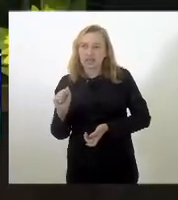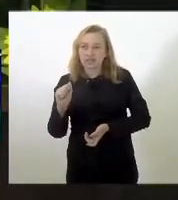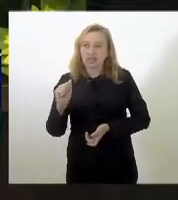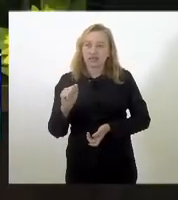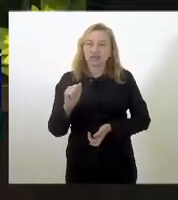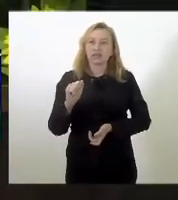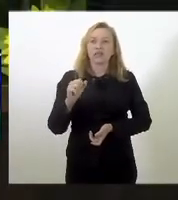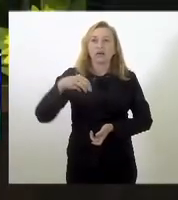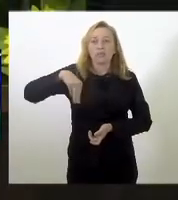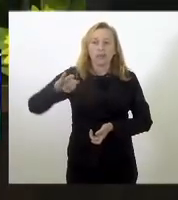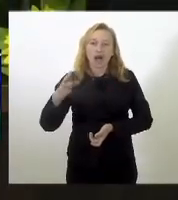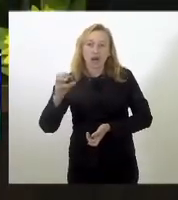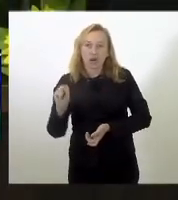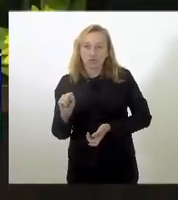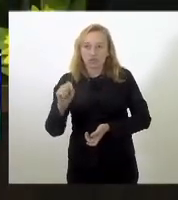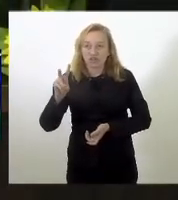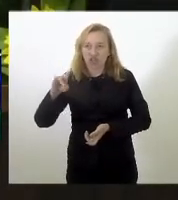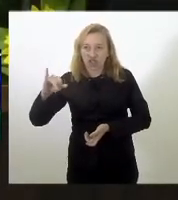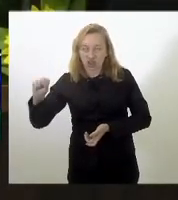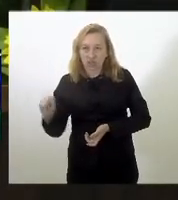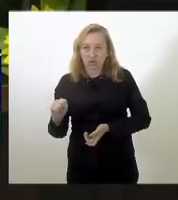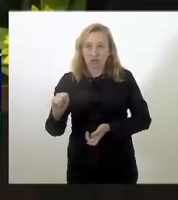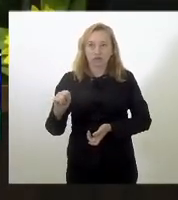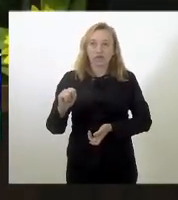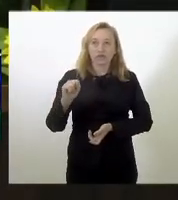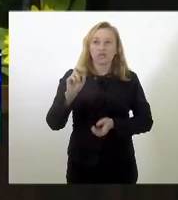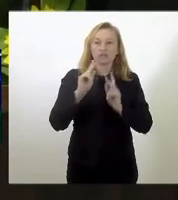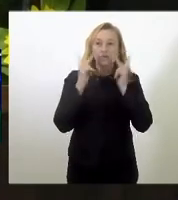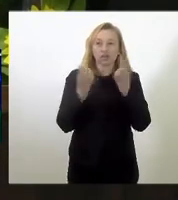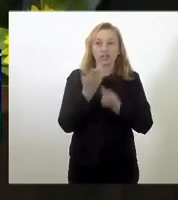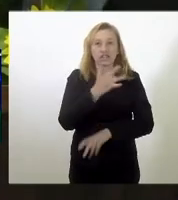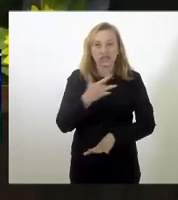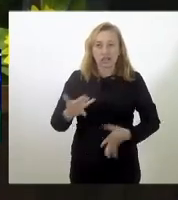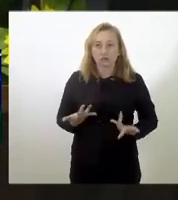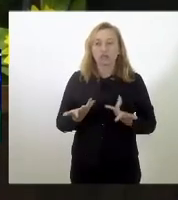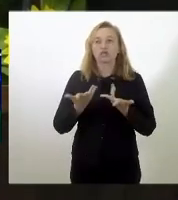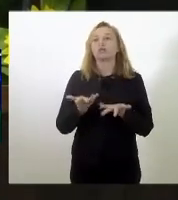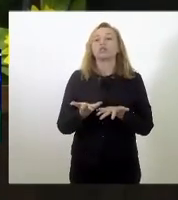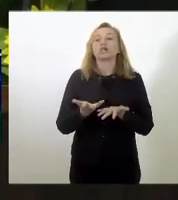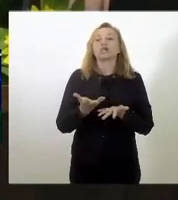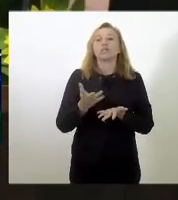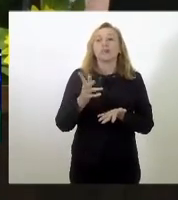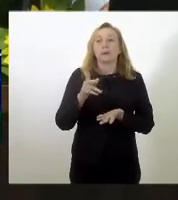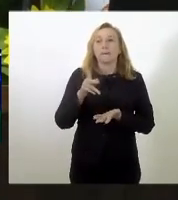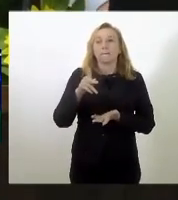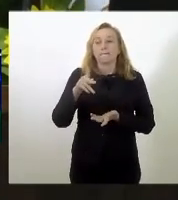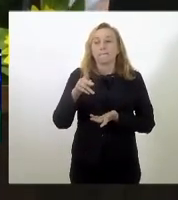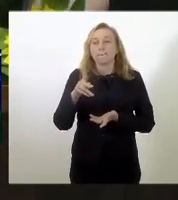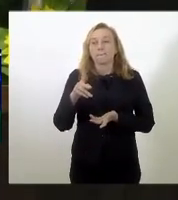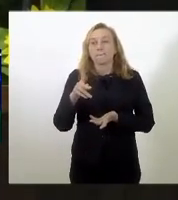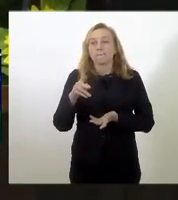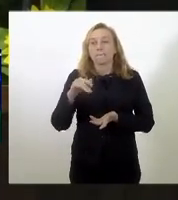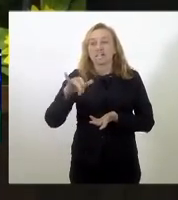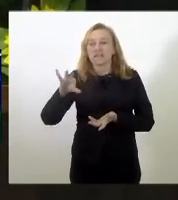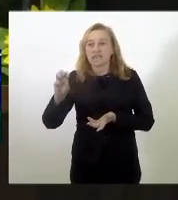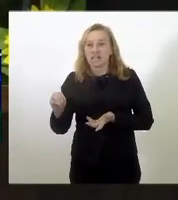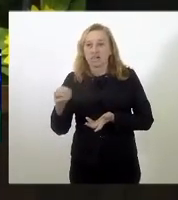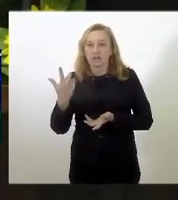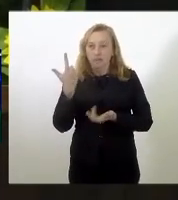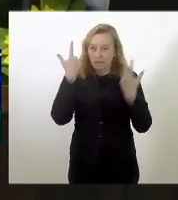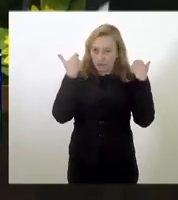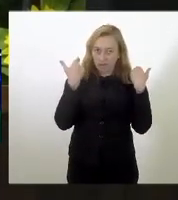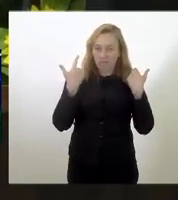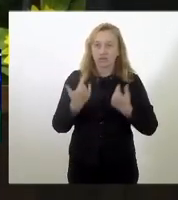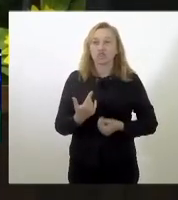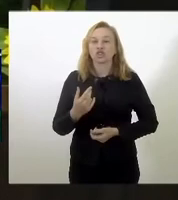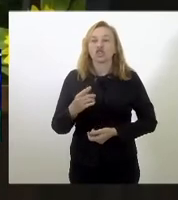Deodalto, Marcos Vinícius, Valdeci da Saúde, Wellington, Marcelo Cabeleireiro, Carlos Chico